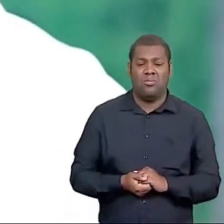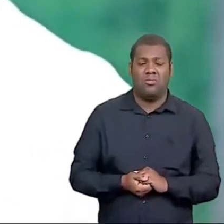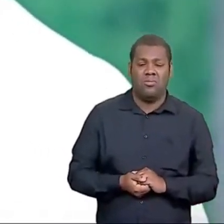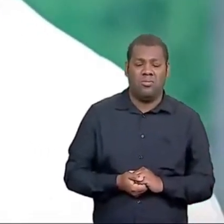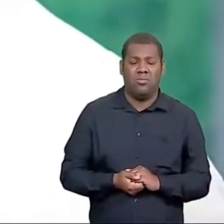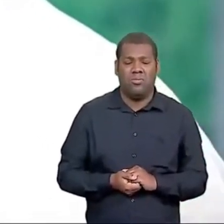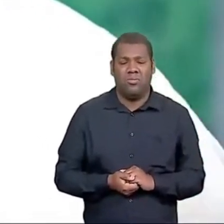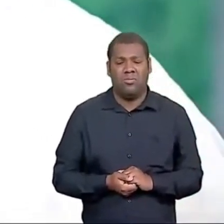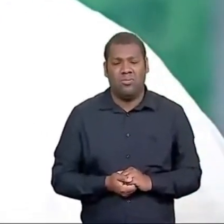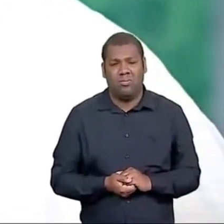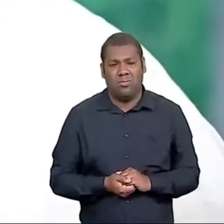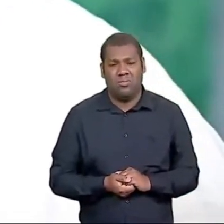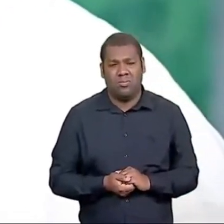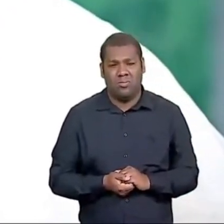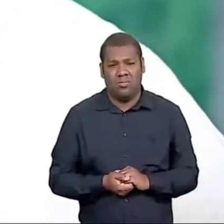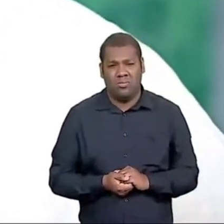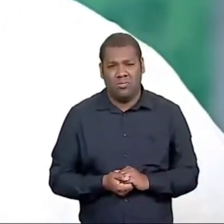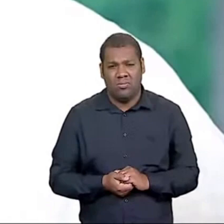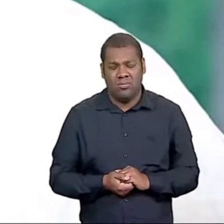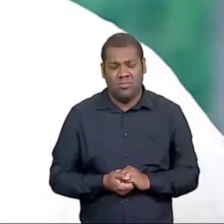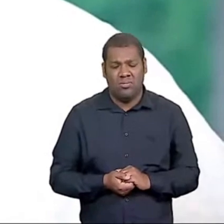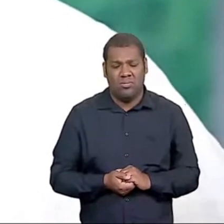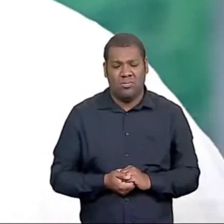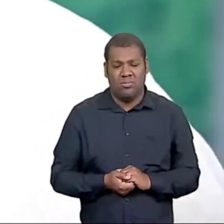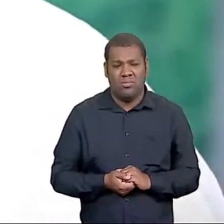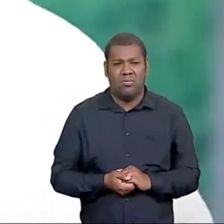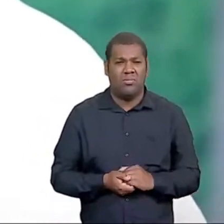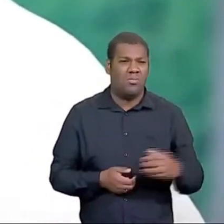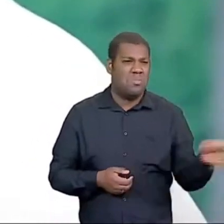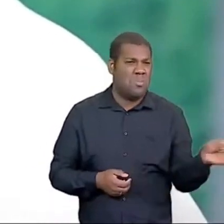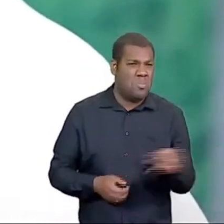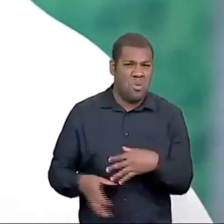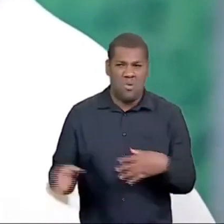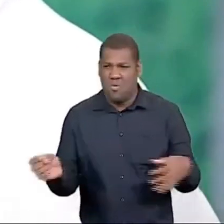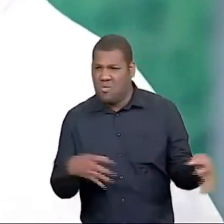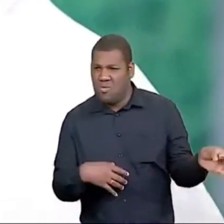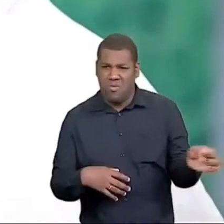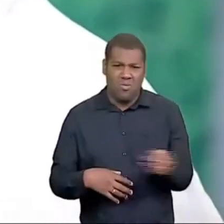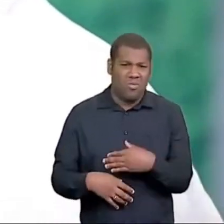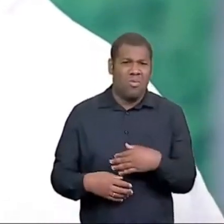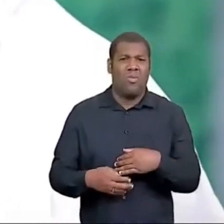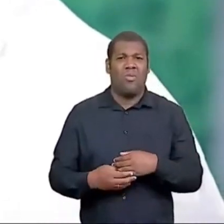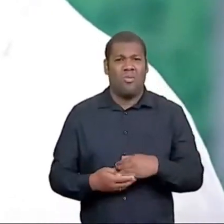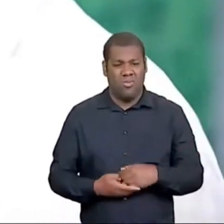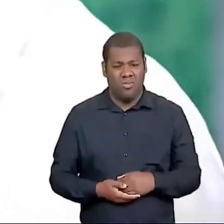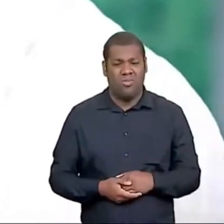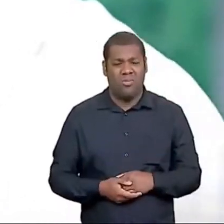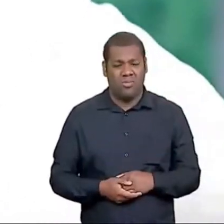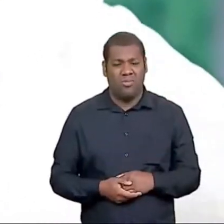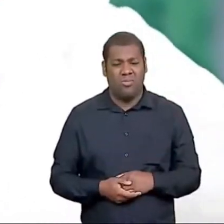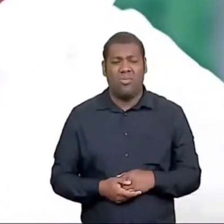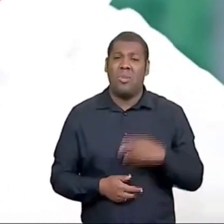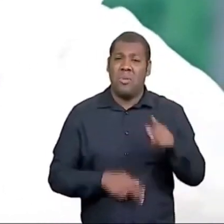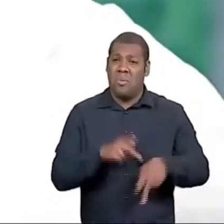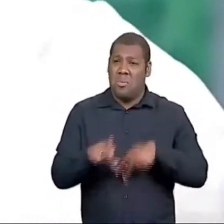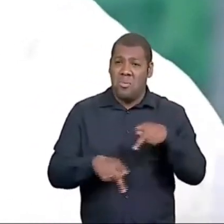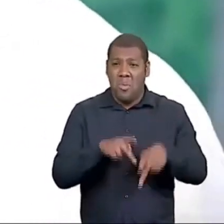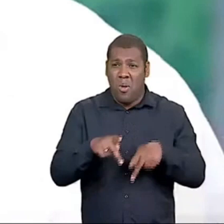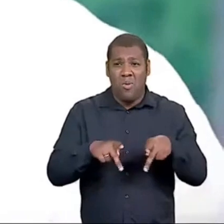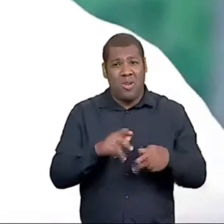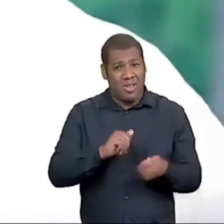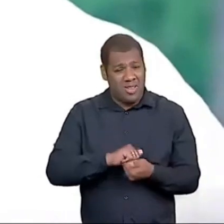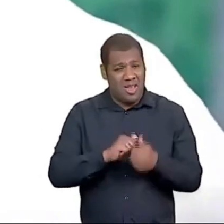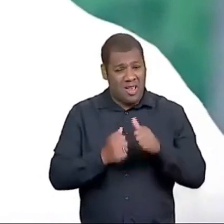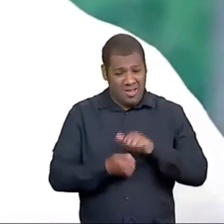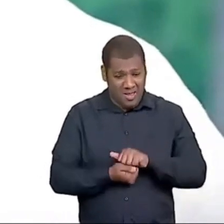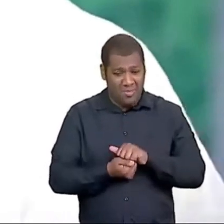Todas as coisas que aparecem novas, elas são difíceis de compreensão da população. A questão ambiental hoje